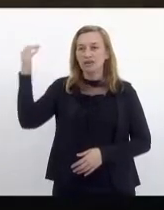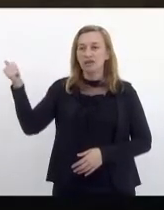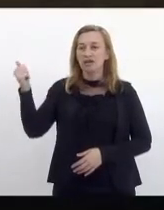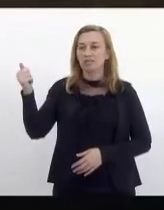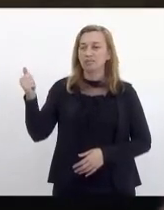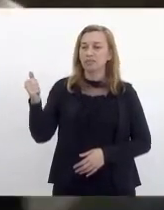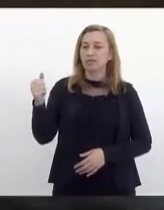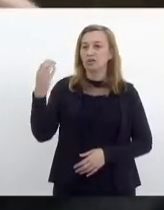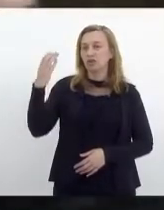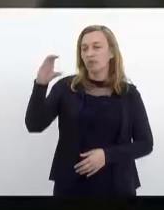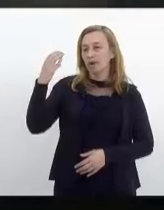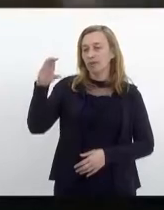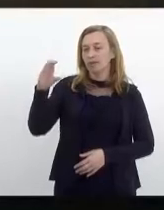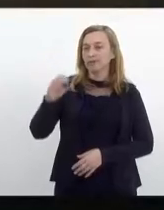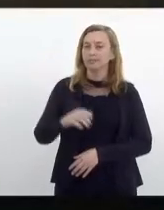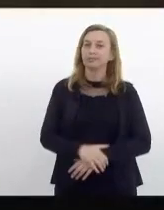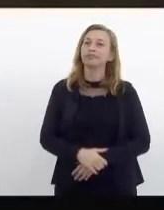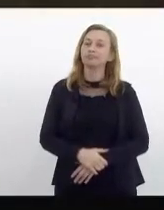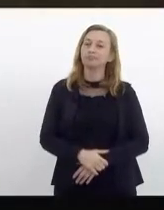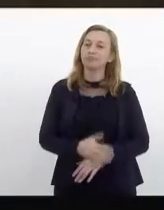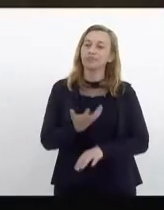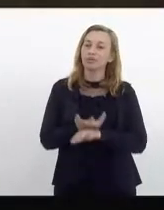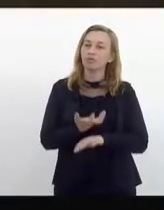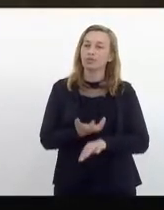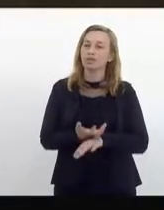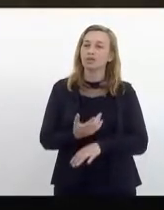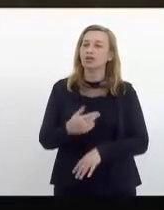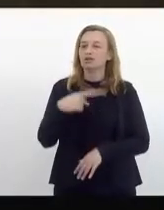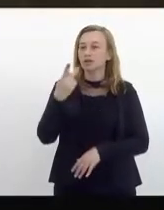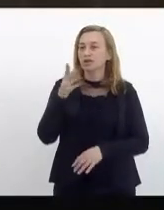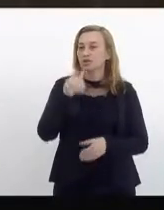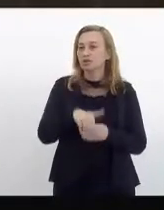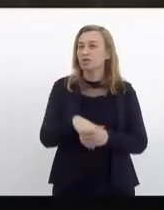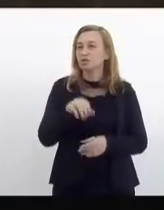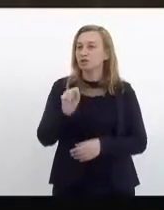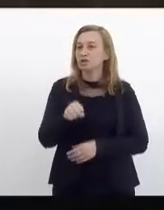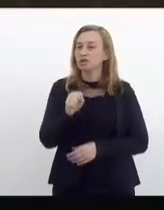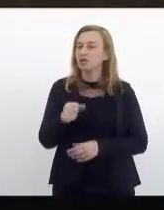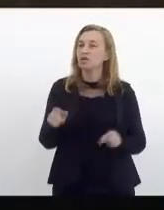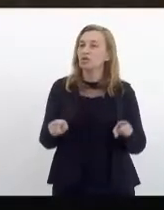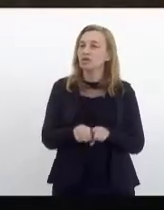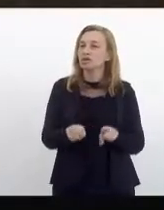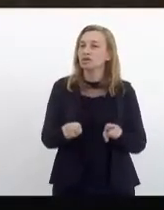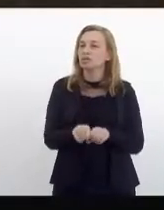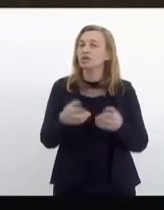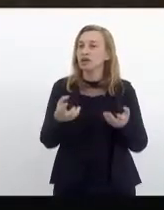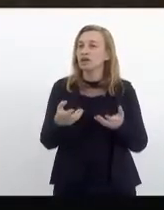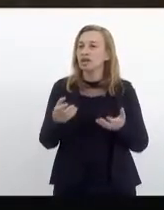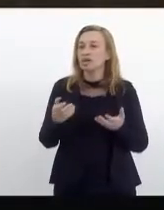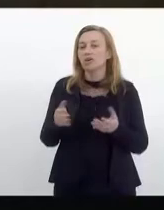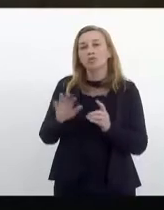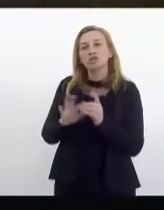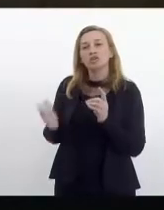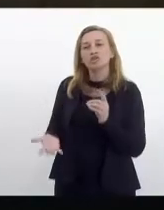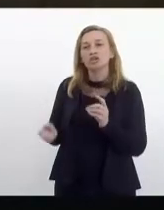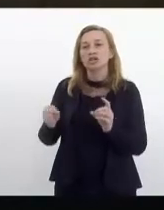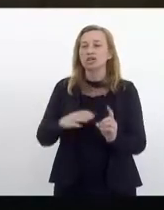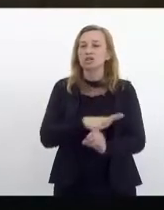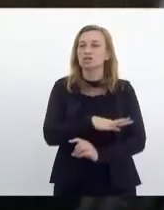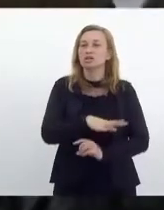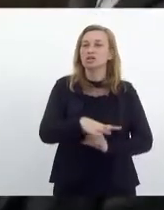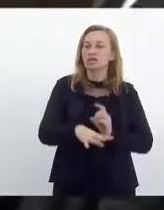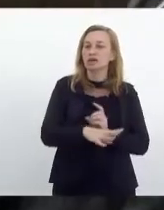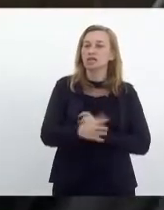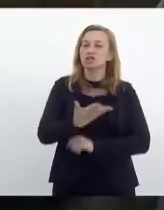Lido, em Copacabana. E ao fazer a minha declaração de voto favorável, eu quero também homenagear a Sociedade de Amigos